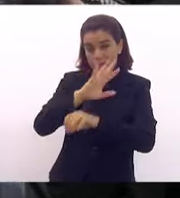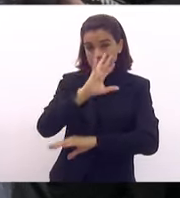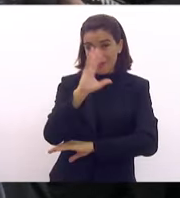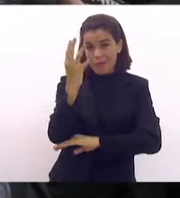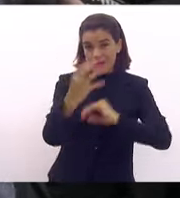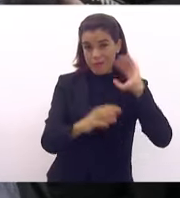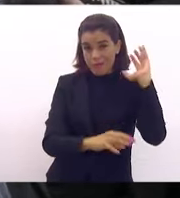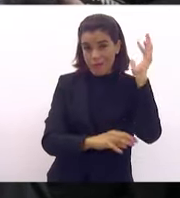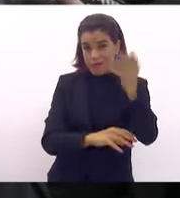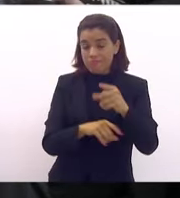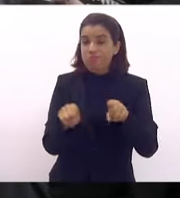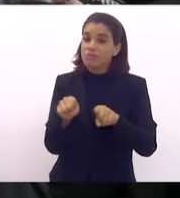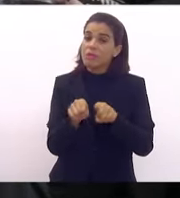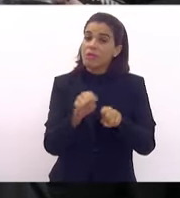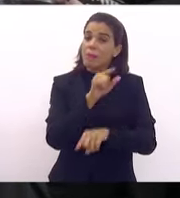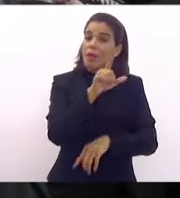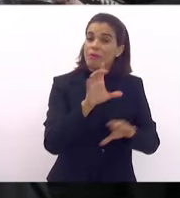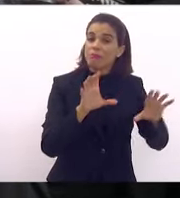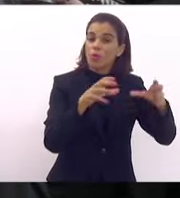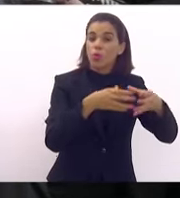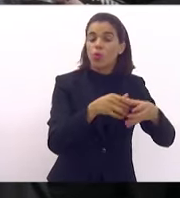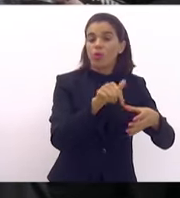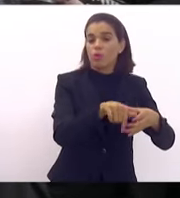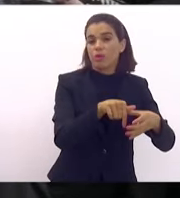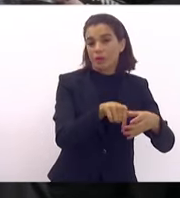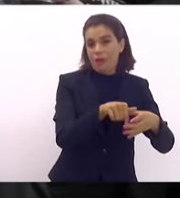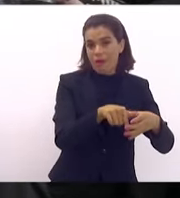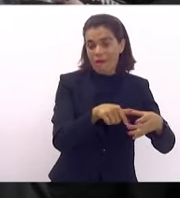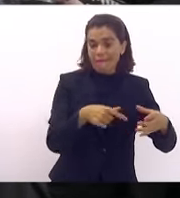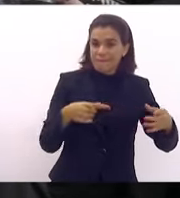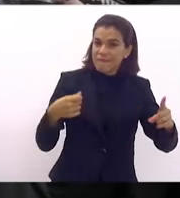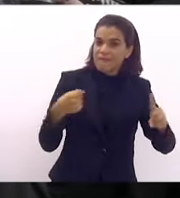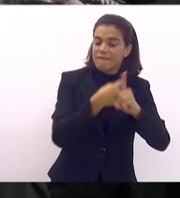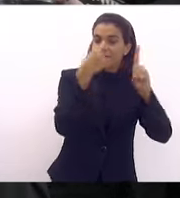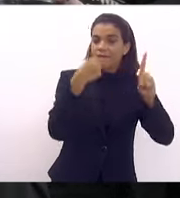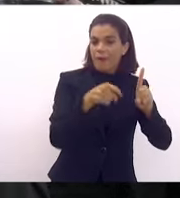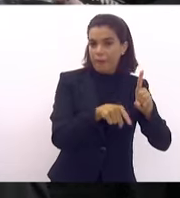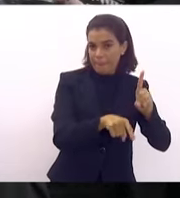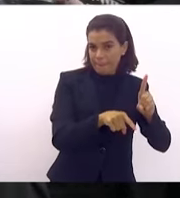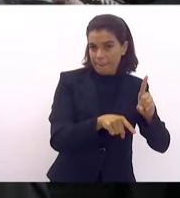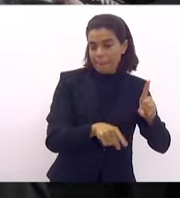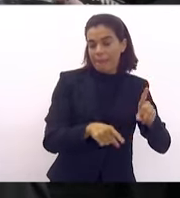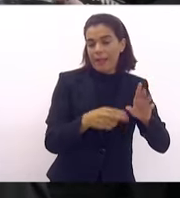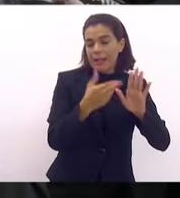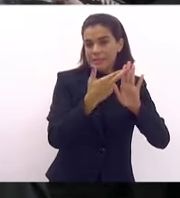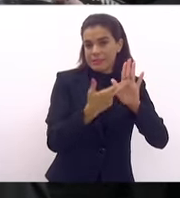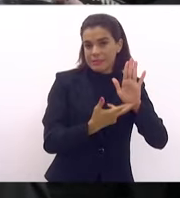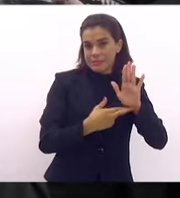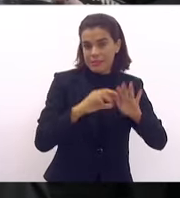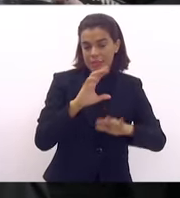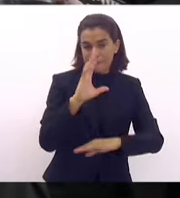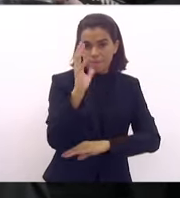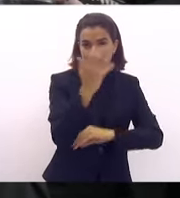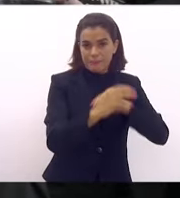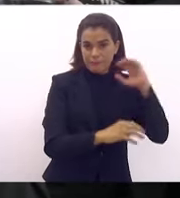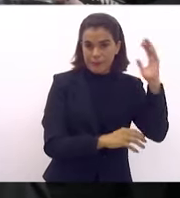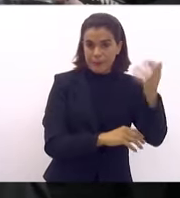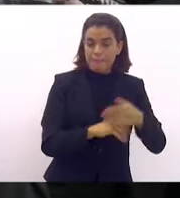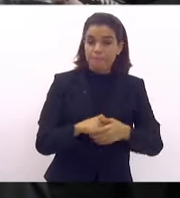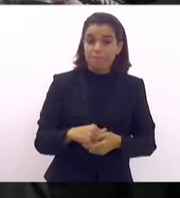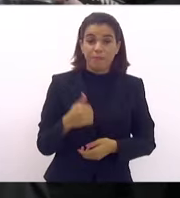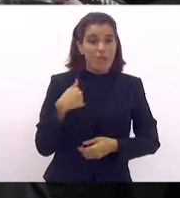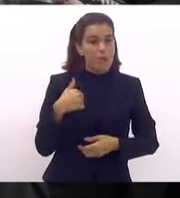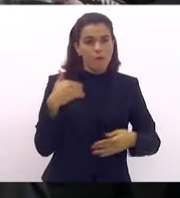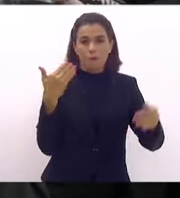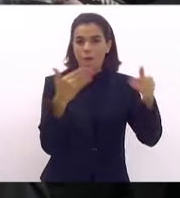é atingido pelas leis de proteção. Eu discordo, por exemplo, do posicionamento